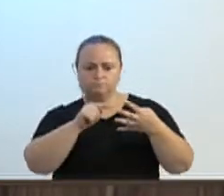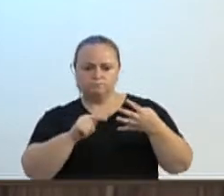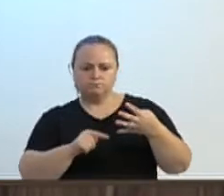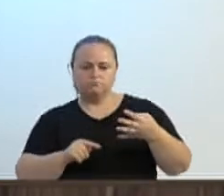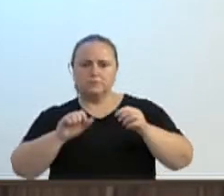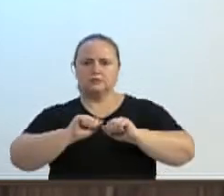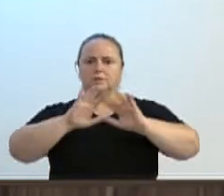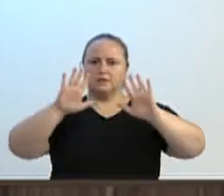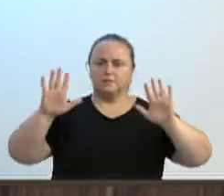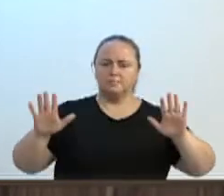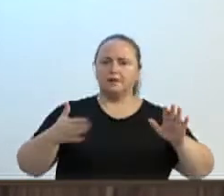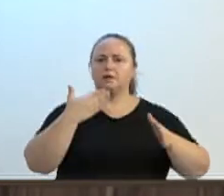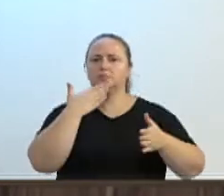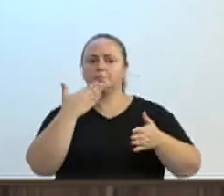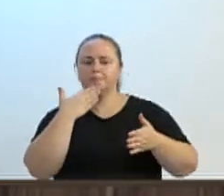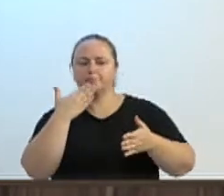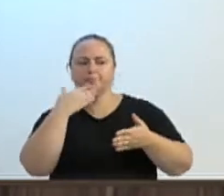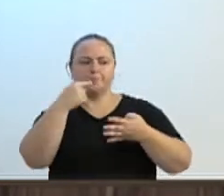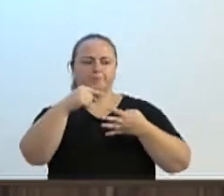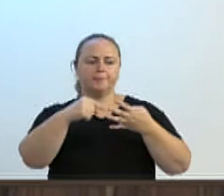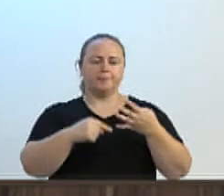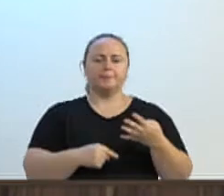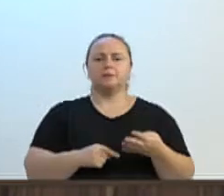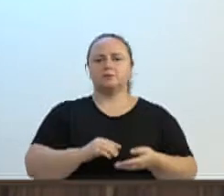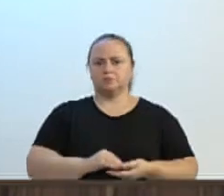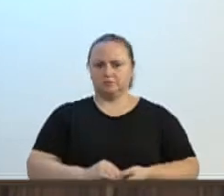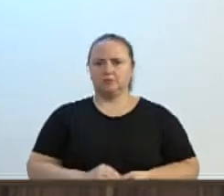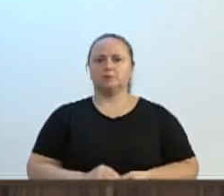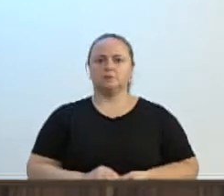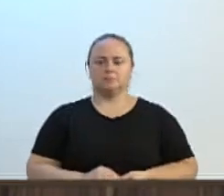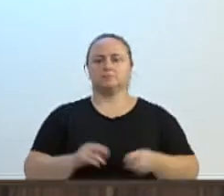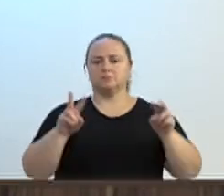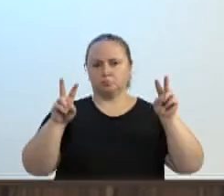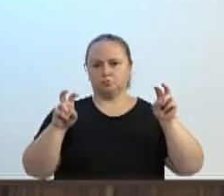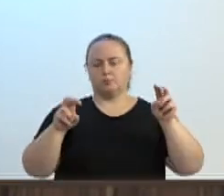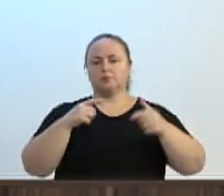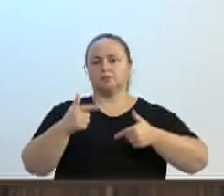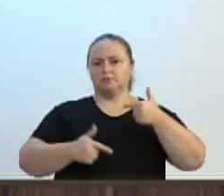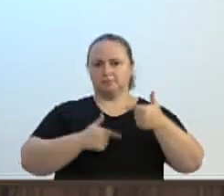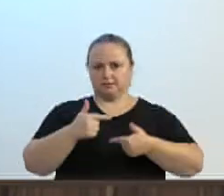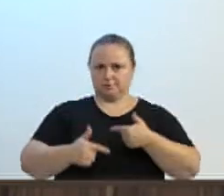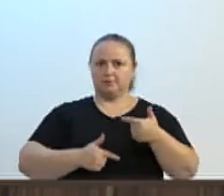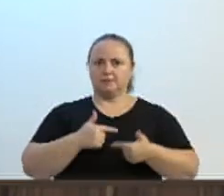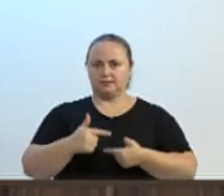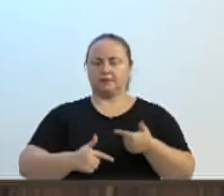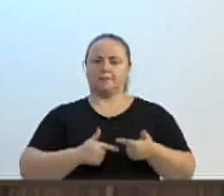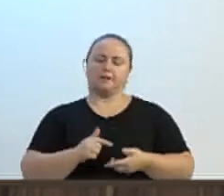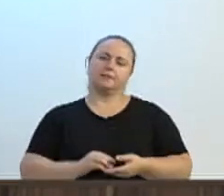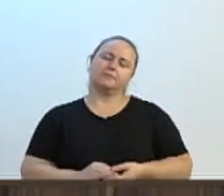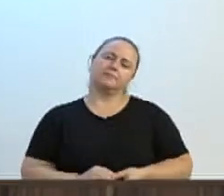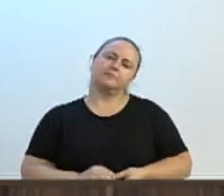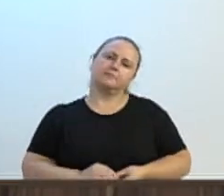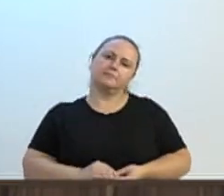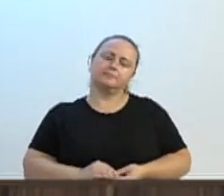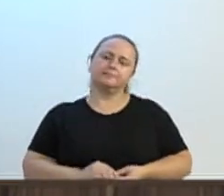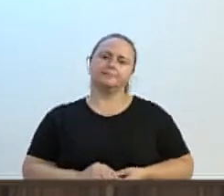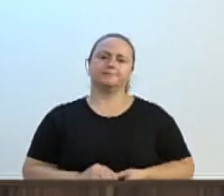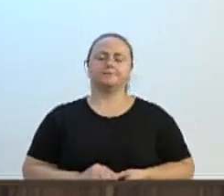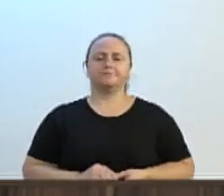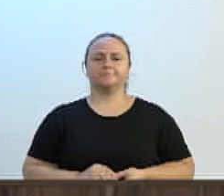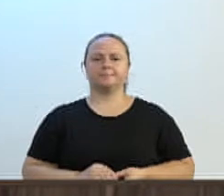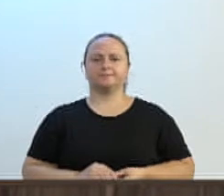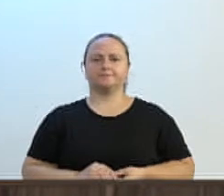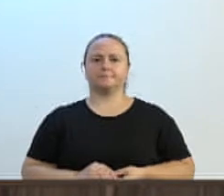esclarecimentos, reivindicações a respeito da questão dos trabalhadores e trabalhadoras do Serviço Público Municipal de